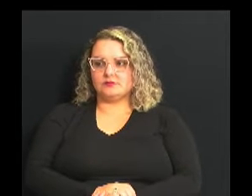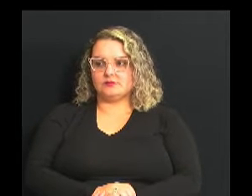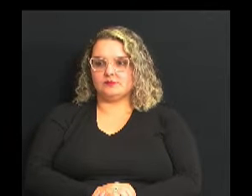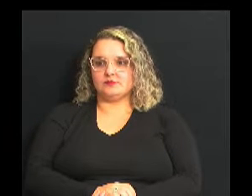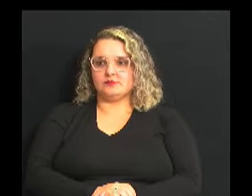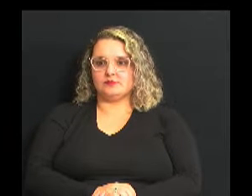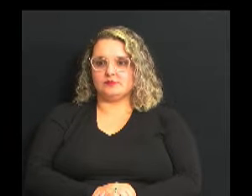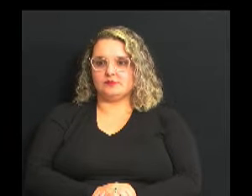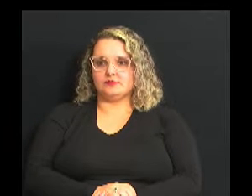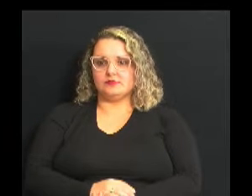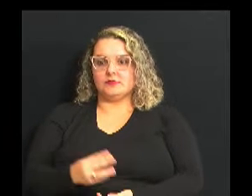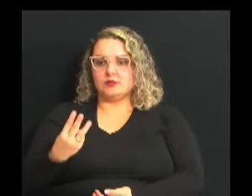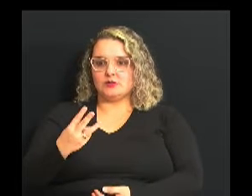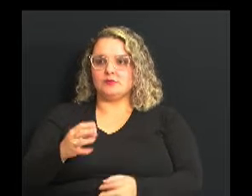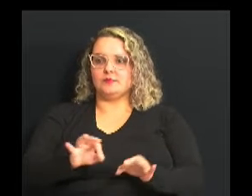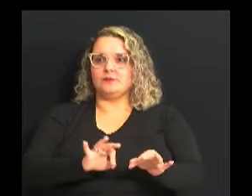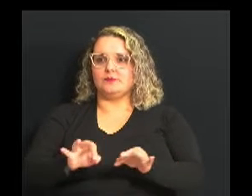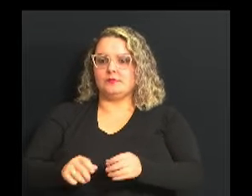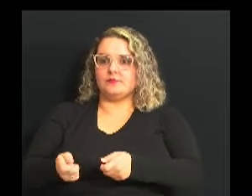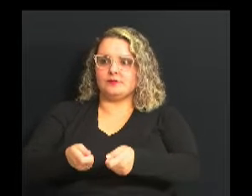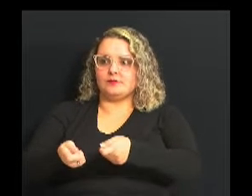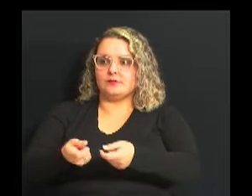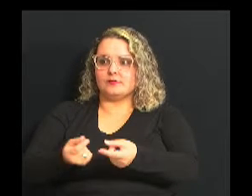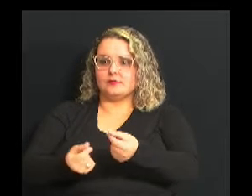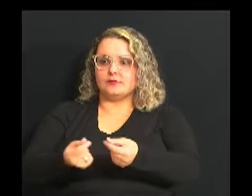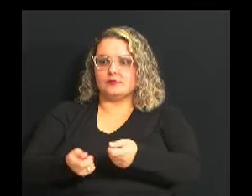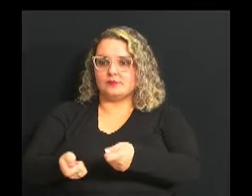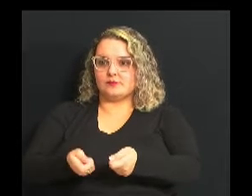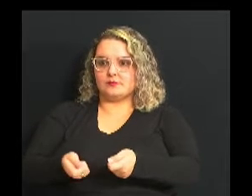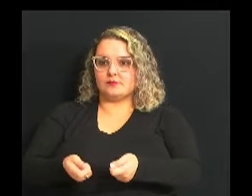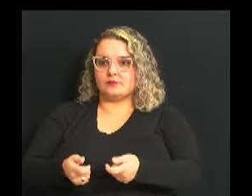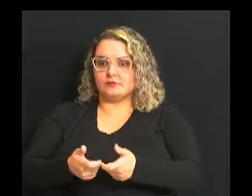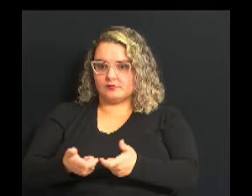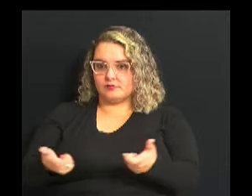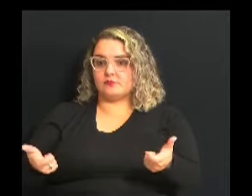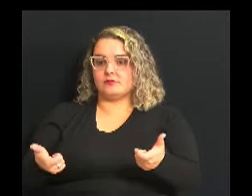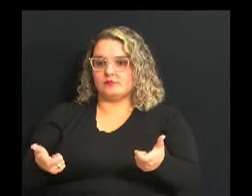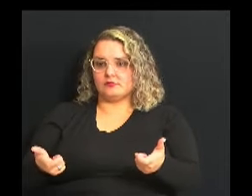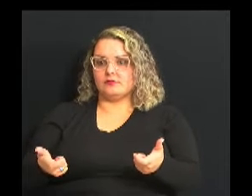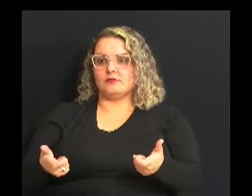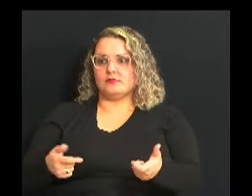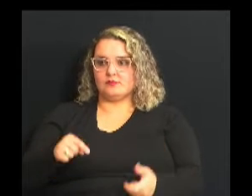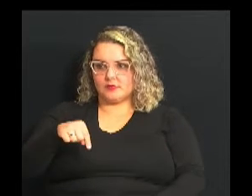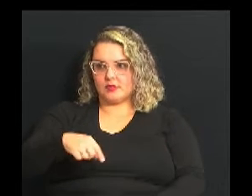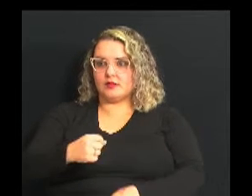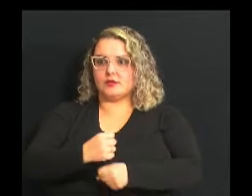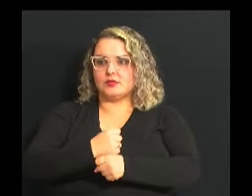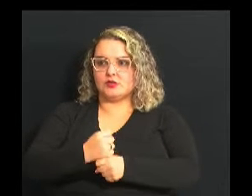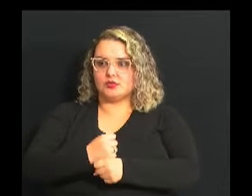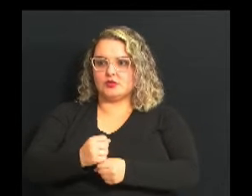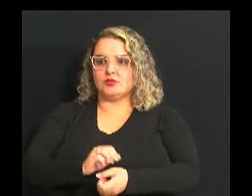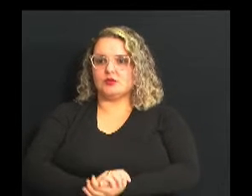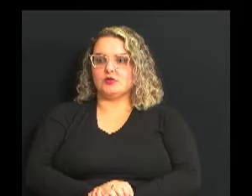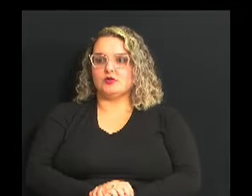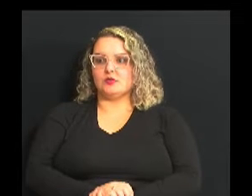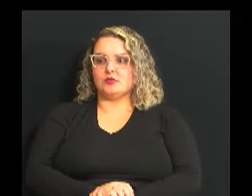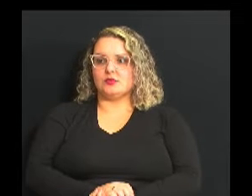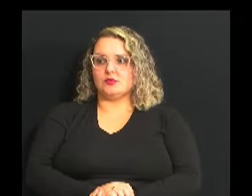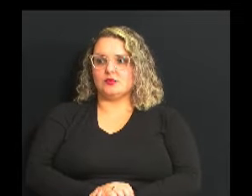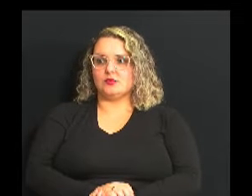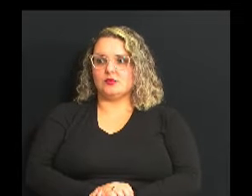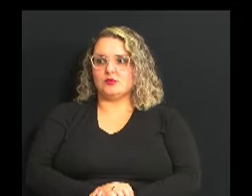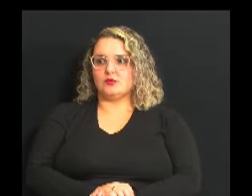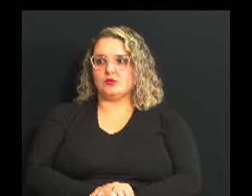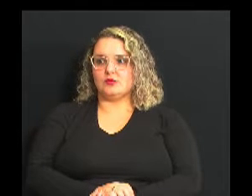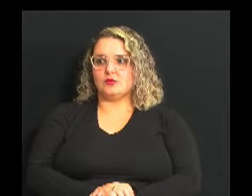Nosso terceiro projeto de economia grandioso, por assim dizer, deste ano, né?